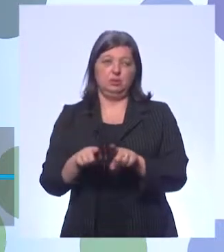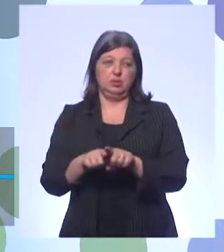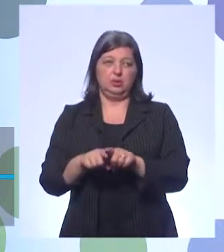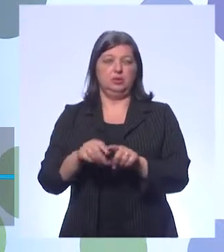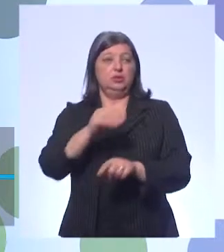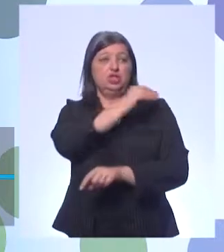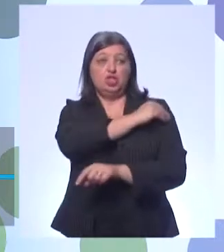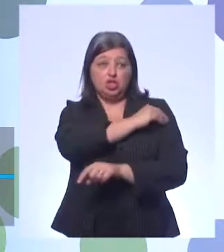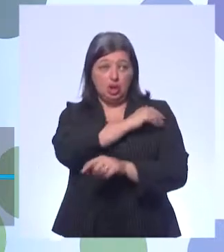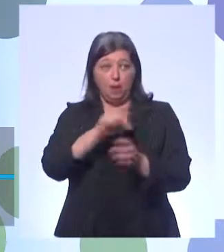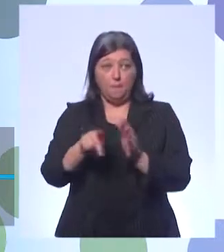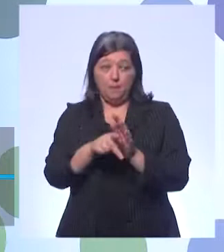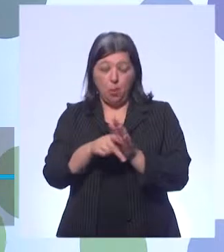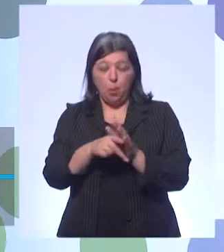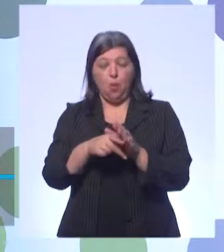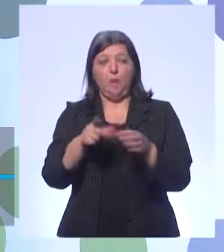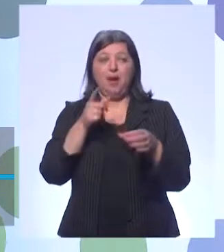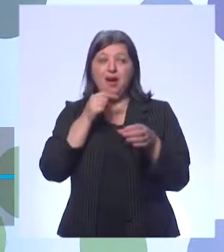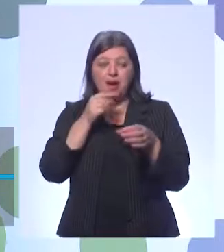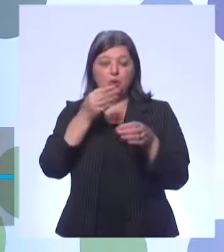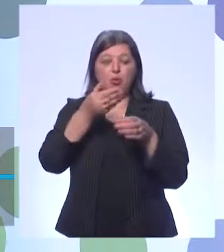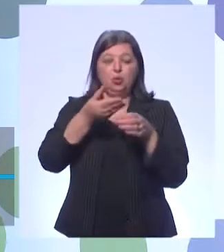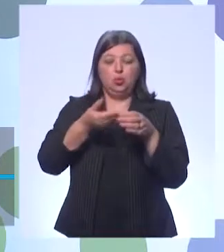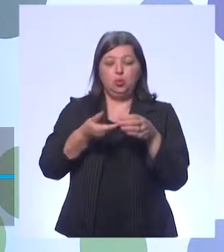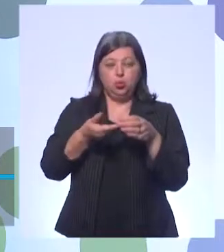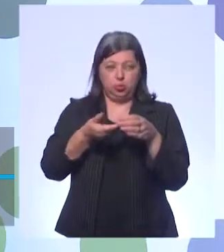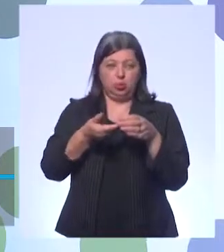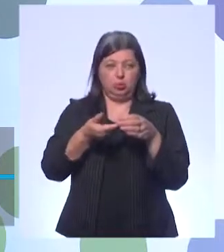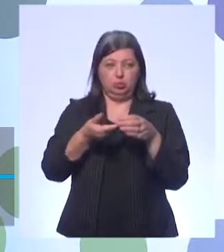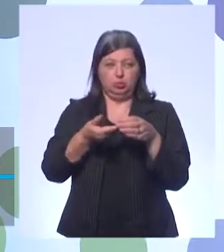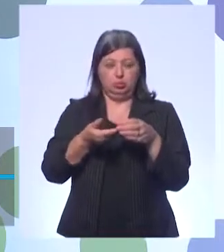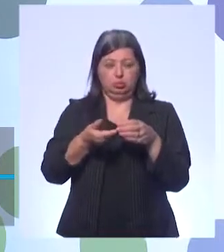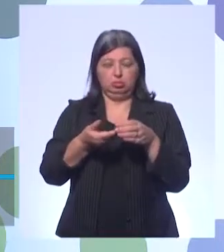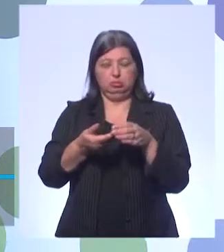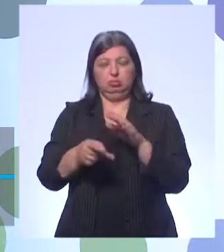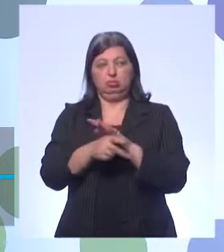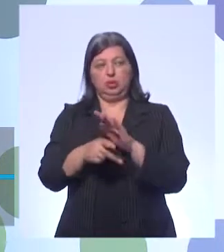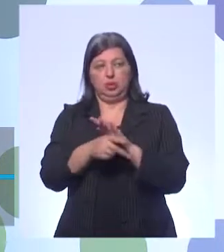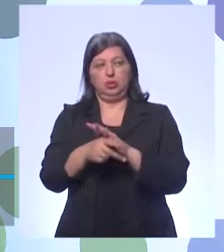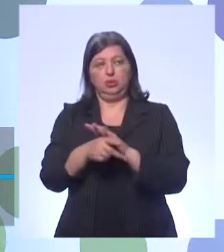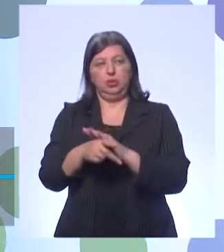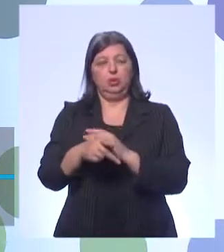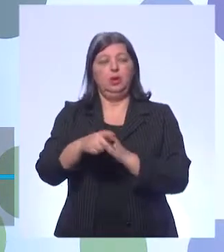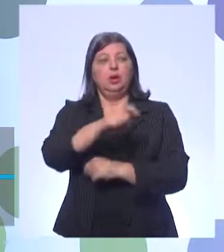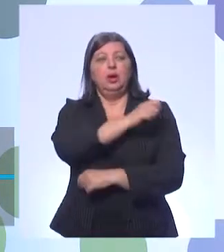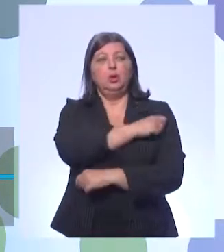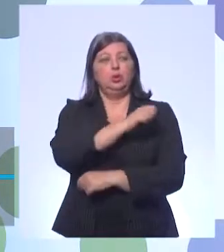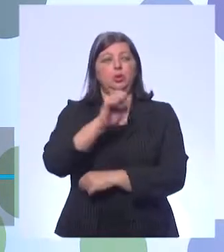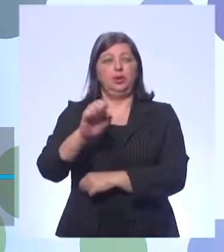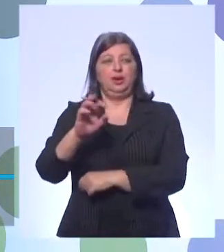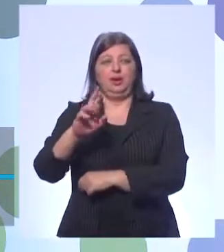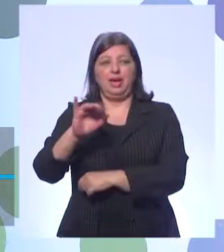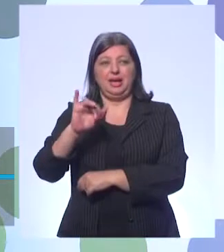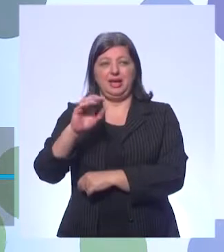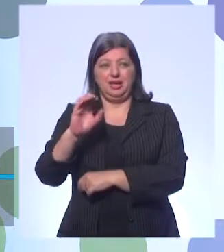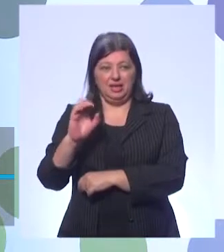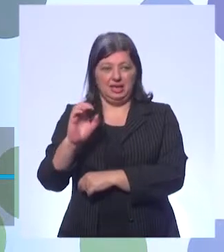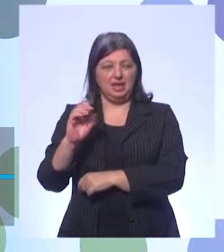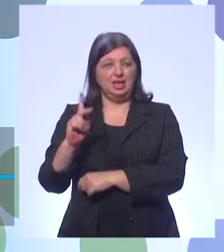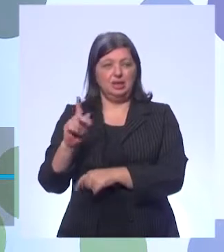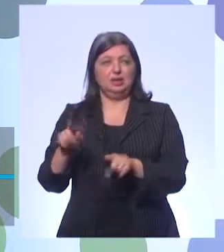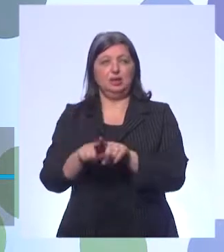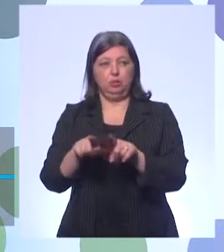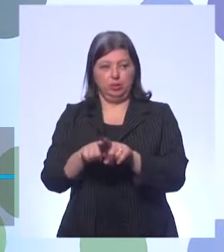afundou totalmente, como no álcool. Foi a observação do aluno Eric com a Pro Silva. Obrigado aí, Pro. A densidade deles são diferentes,